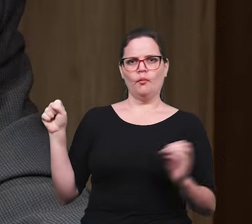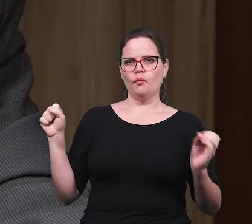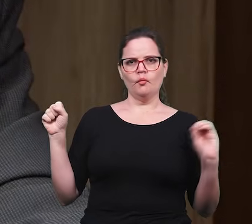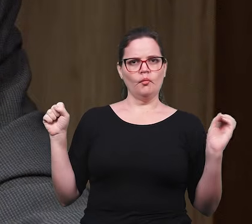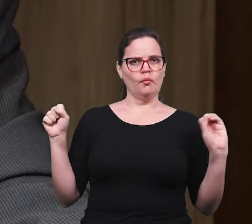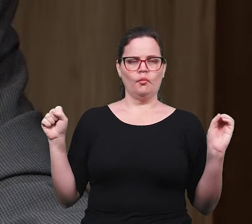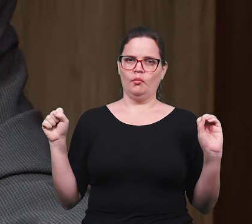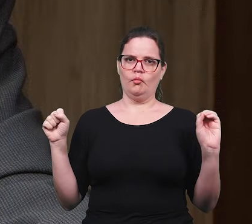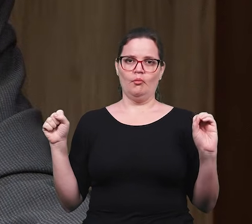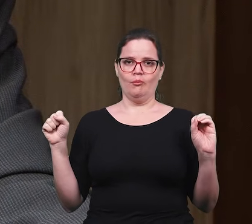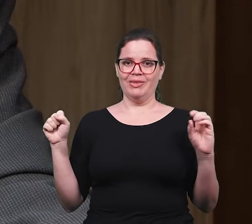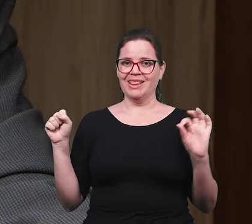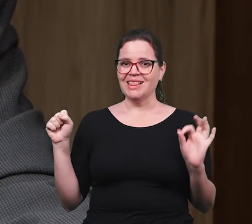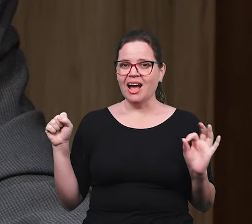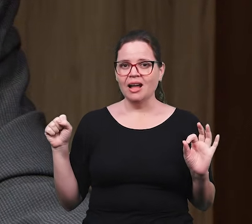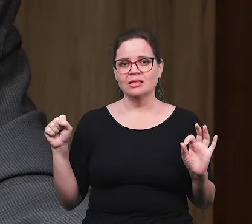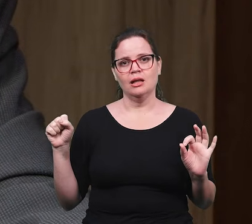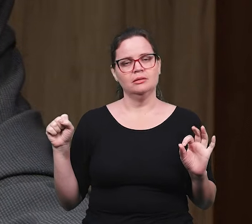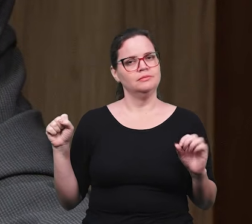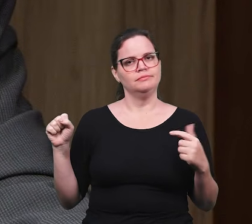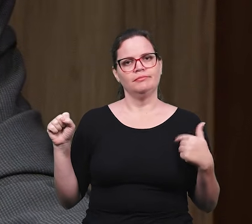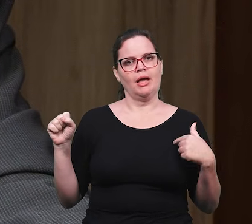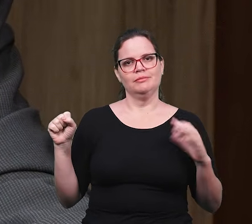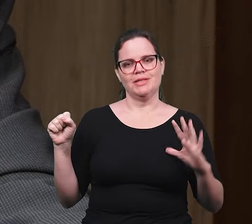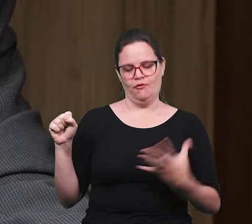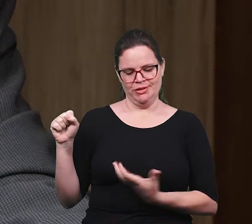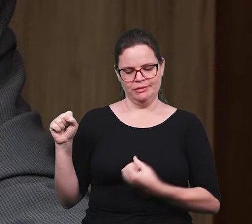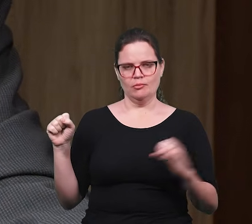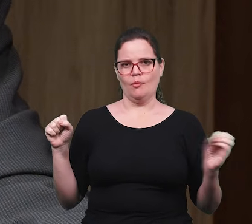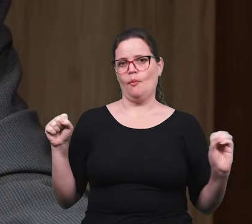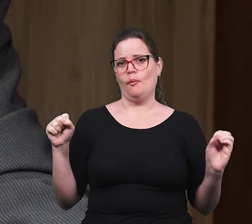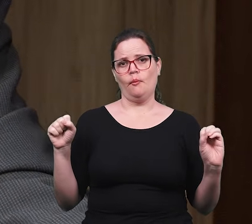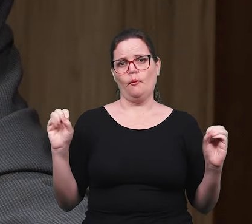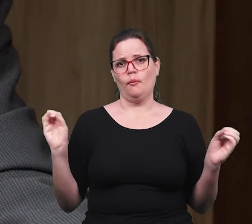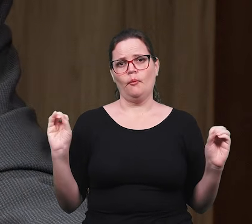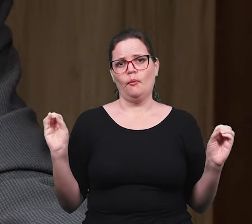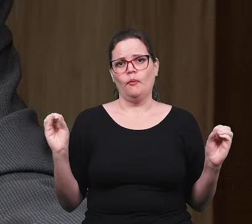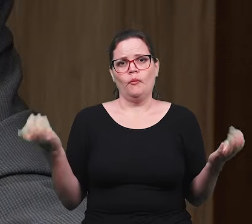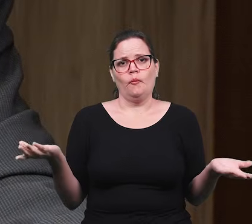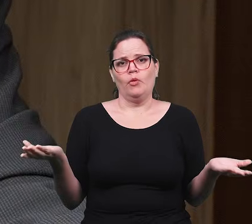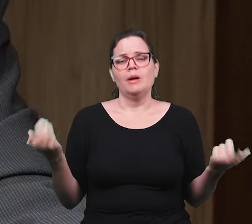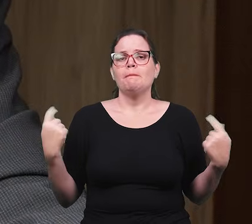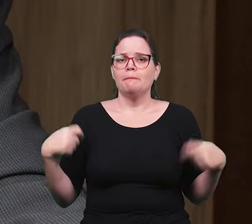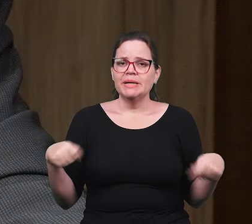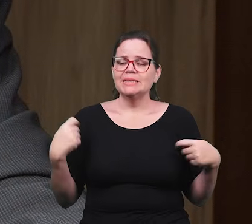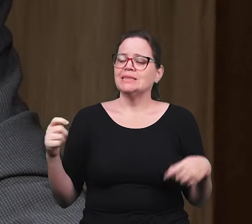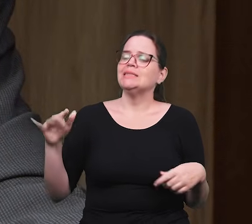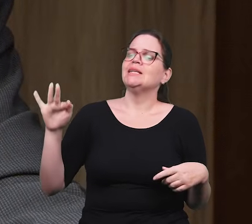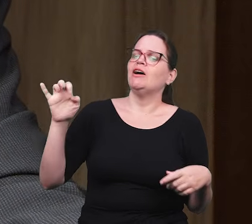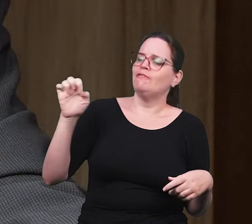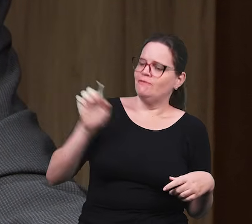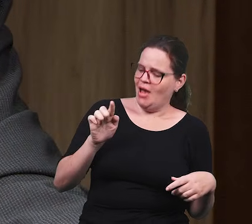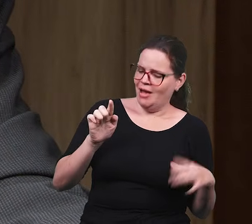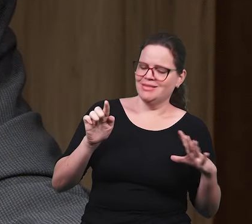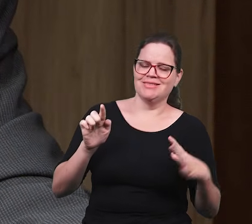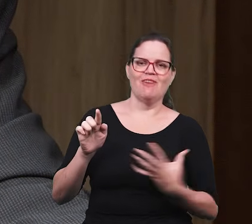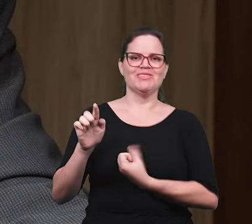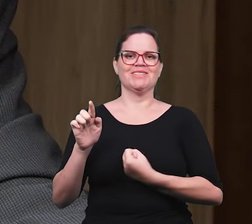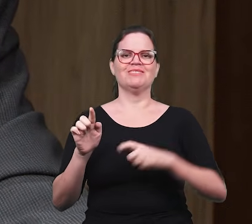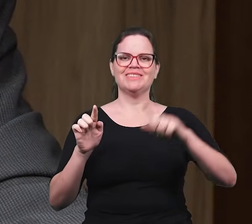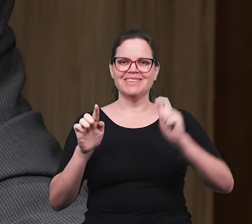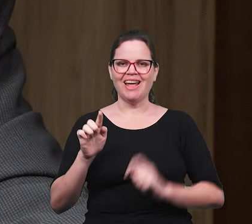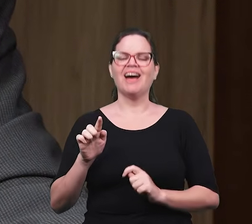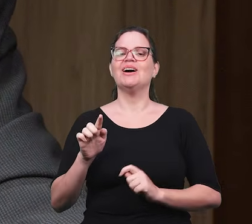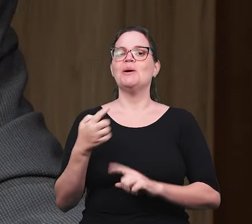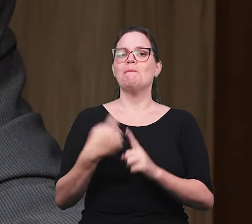o domínio da fé, não haveria salvação, não haveria continuidade, não haveria a bênção que